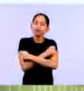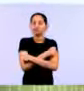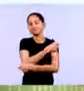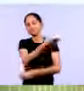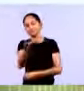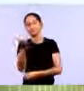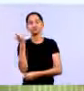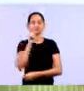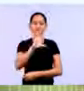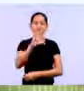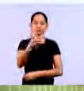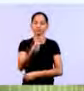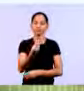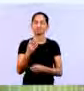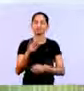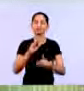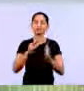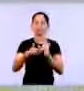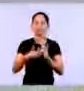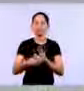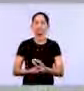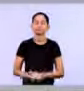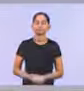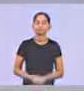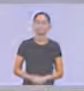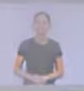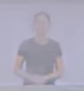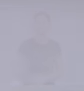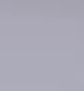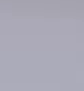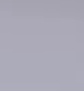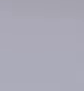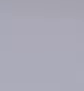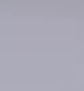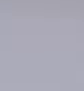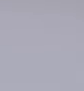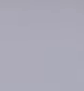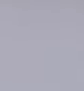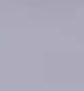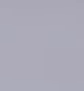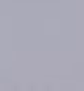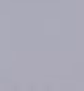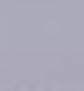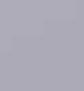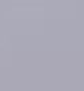sucesso a todos. Até mais.